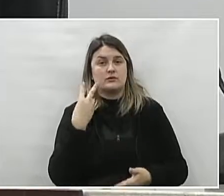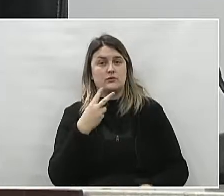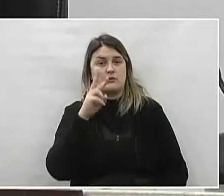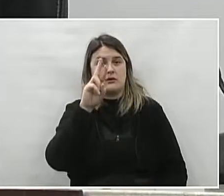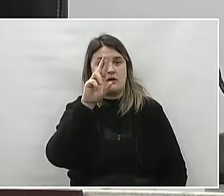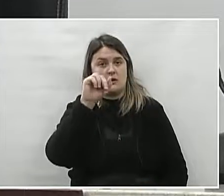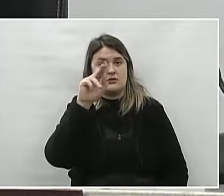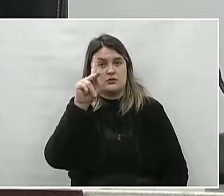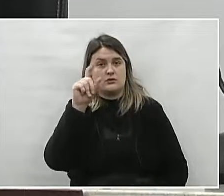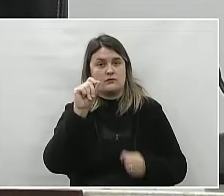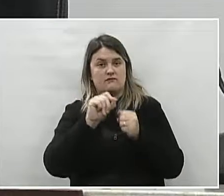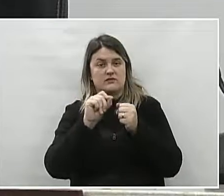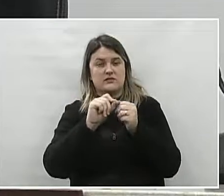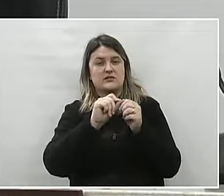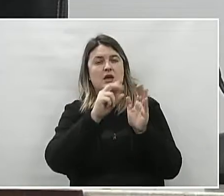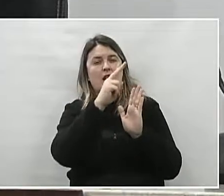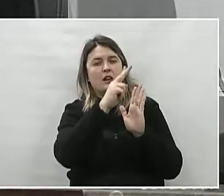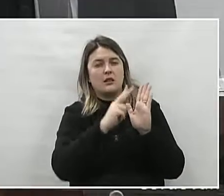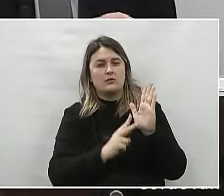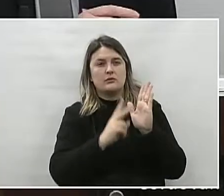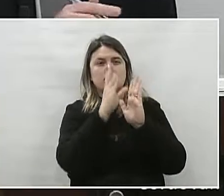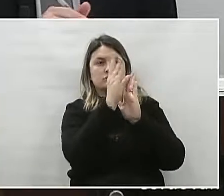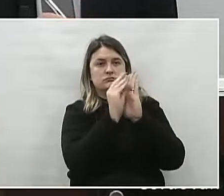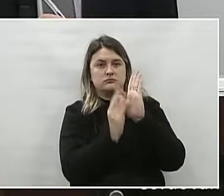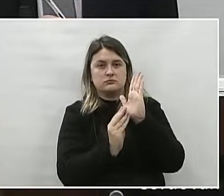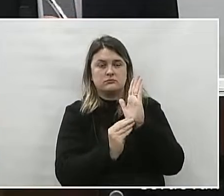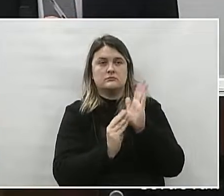Rático para que faça a leitura da matéria constante.